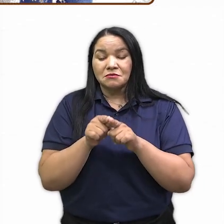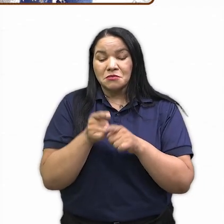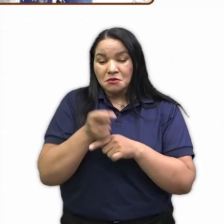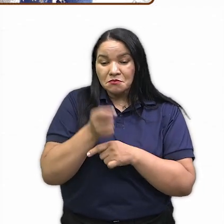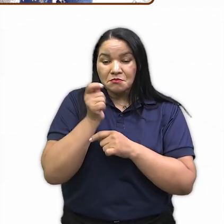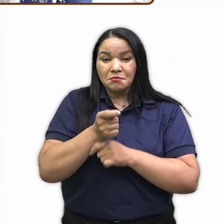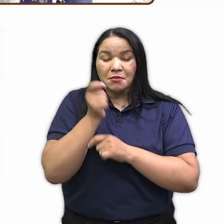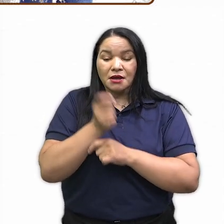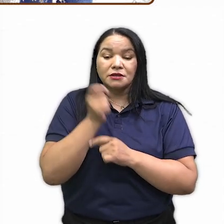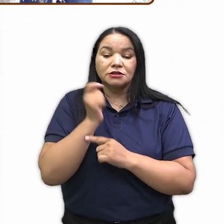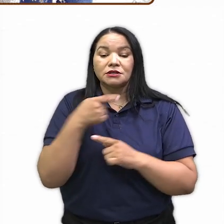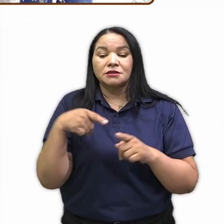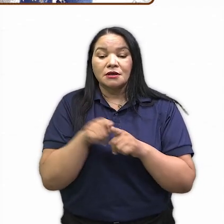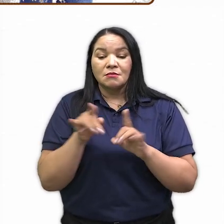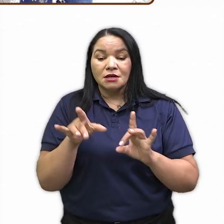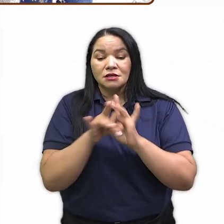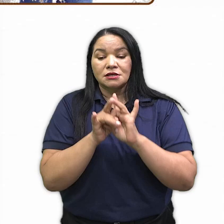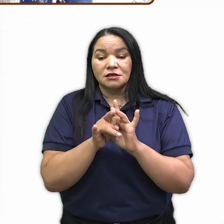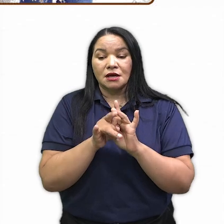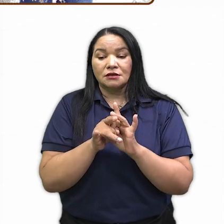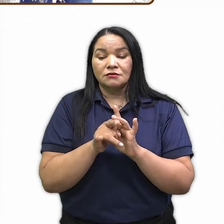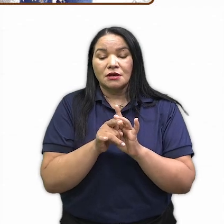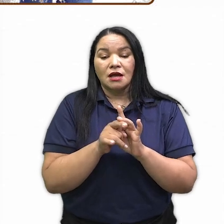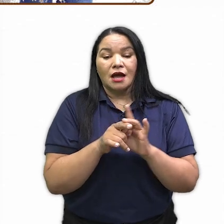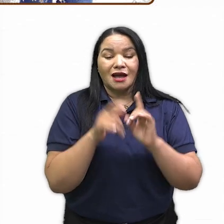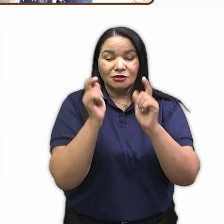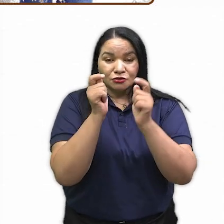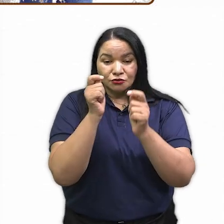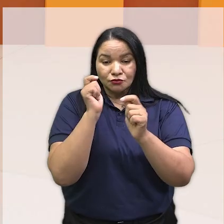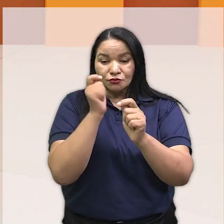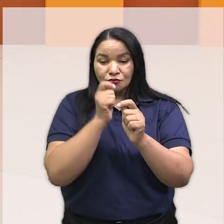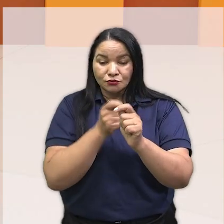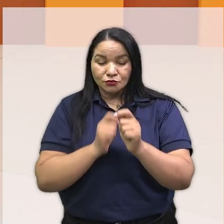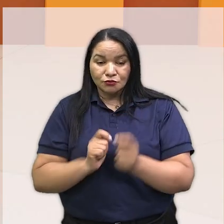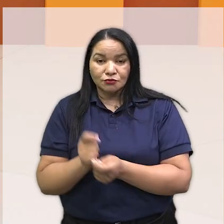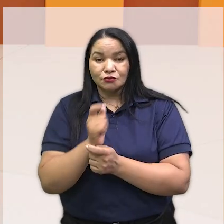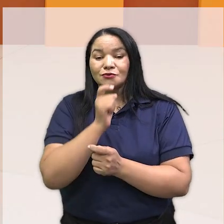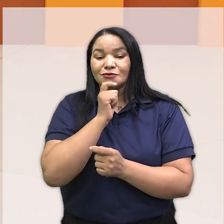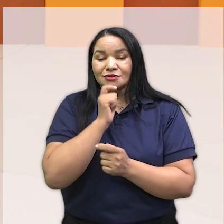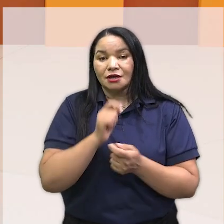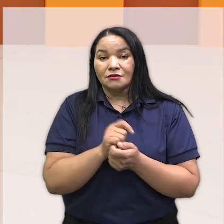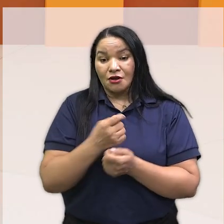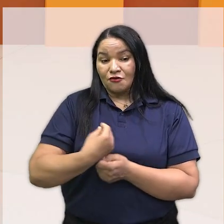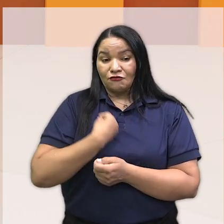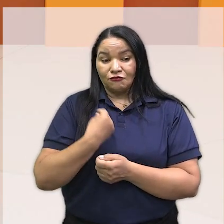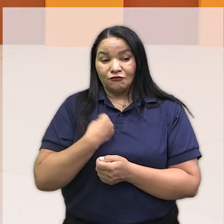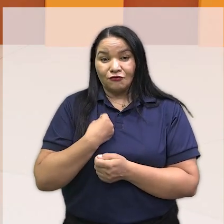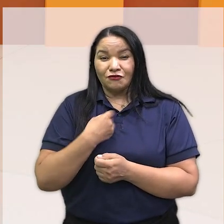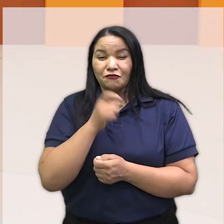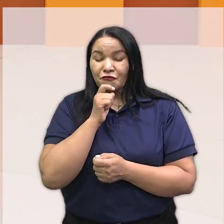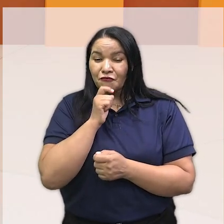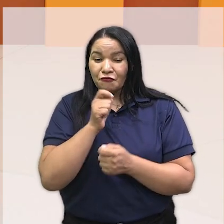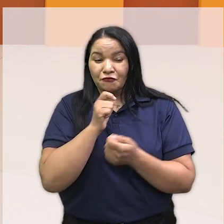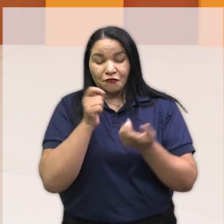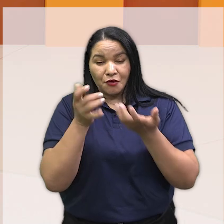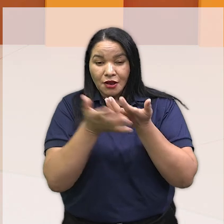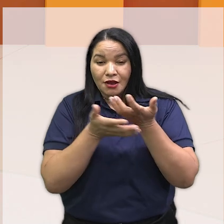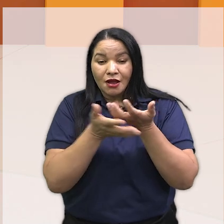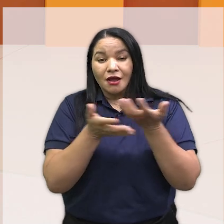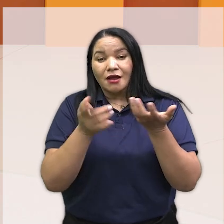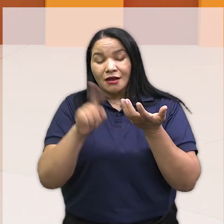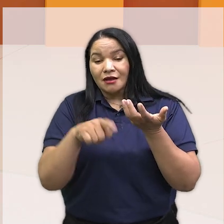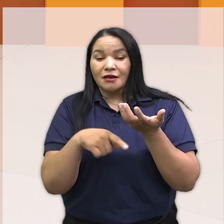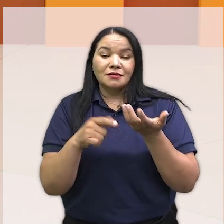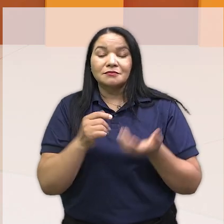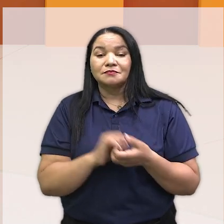pesca e muito ligado também à escultura em gelo, porque eles vivem nessa área gélida, né, do nosso planeta, principalmente